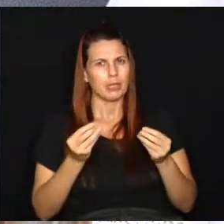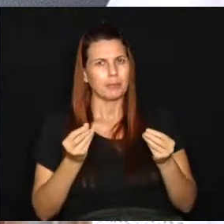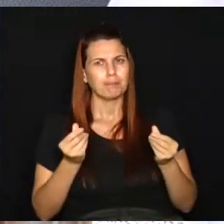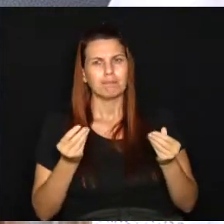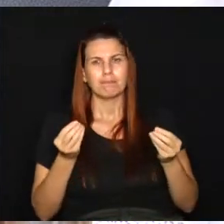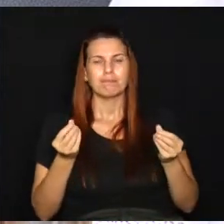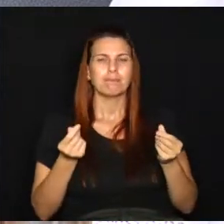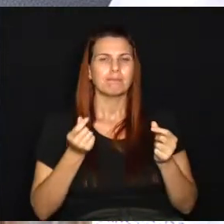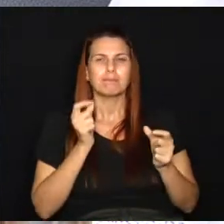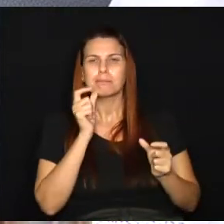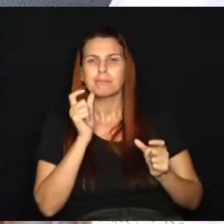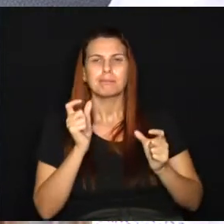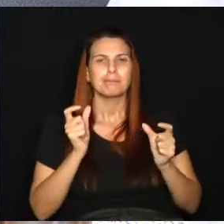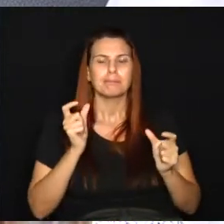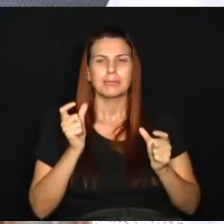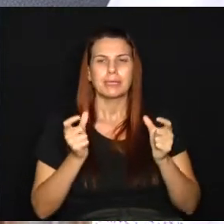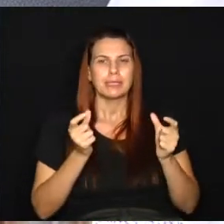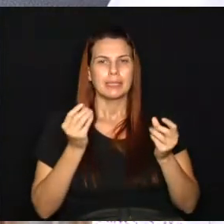todos os